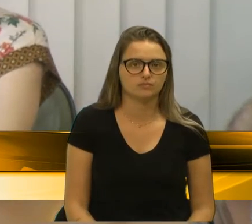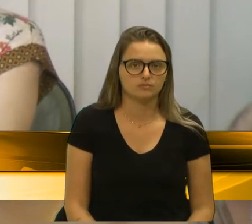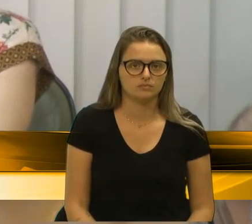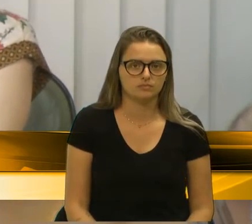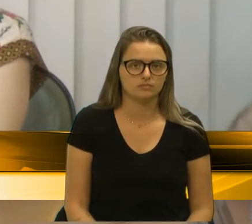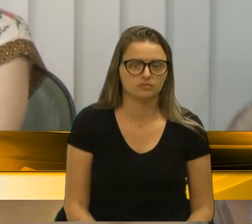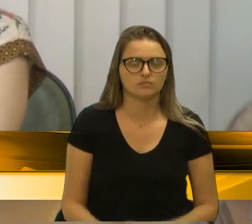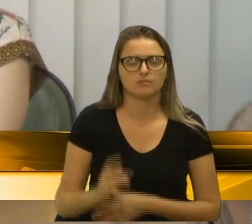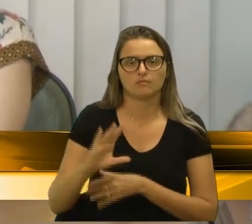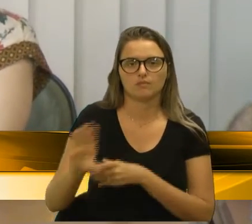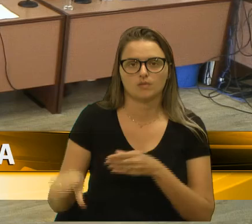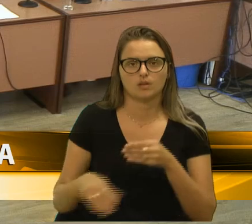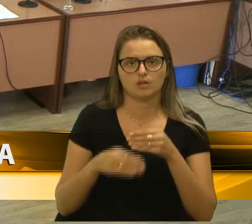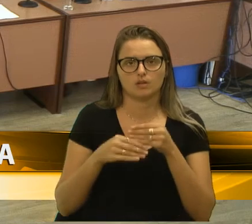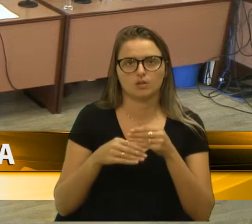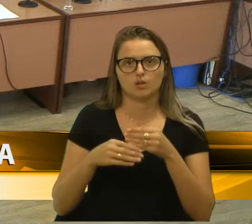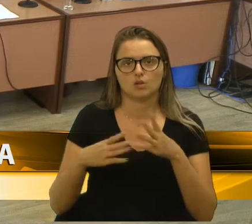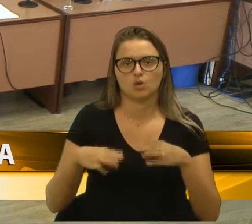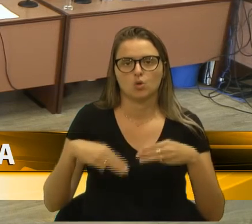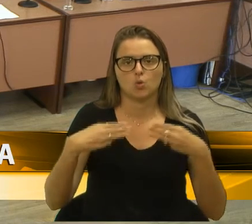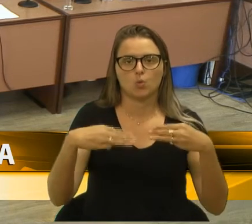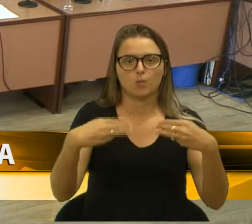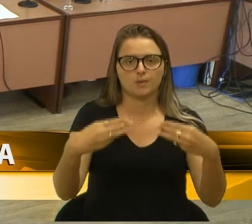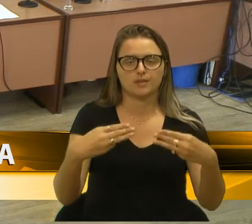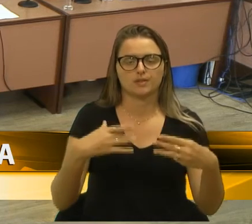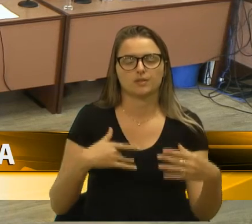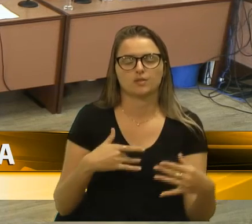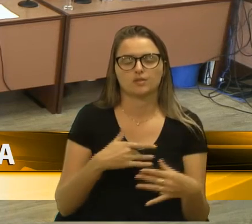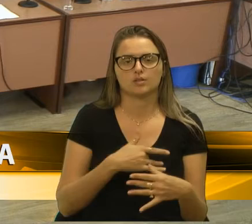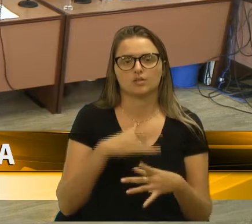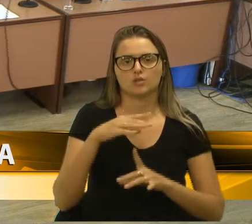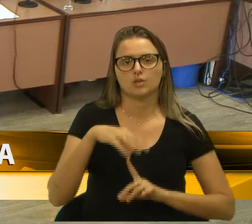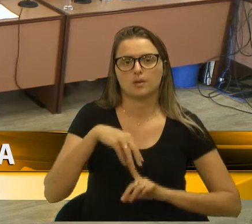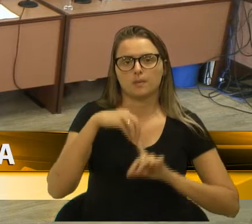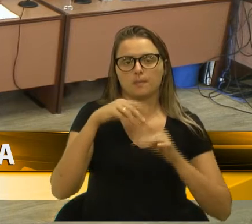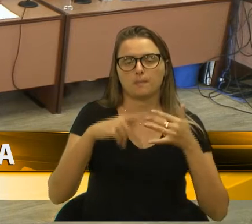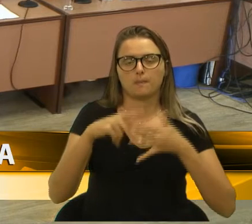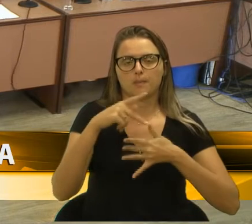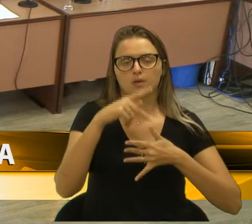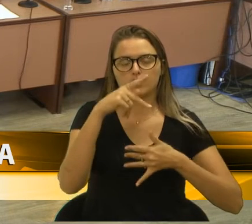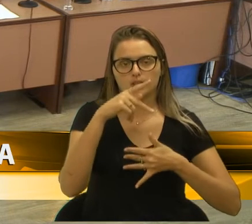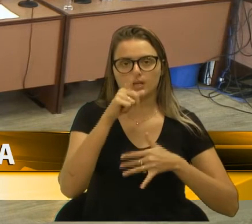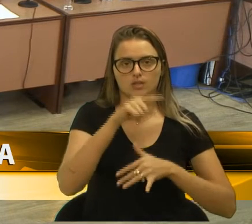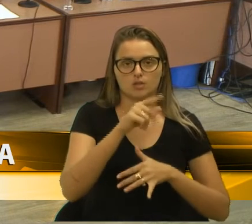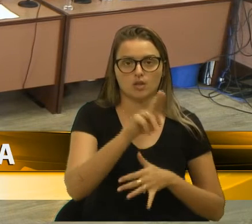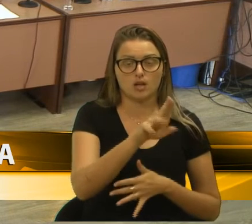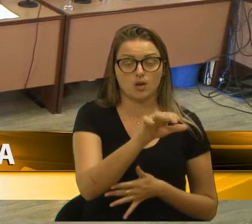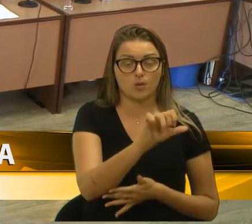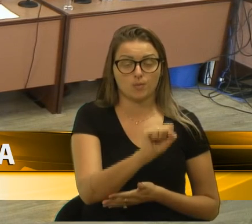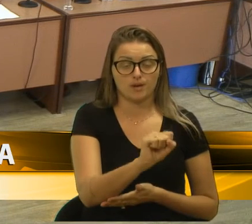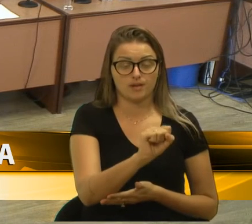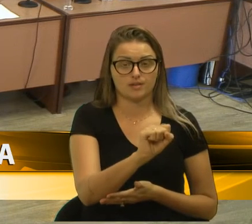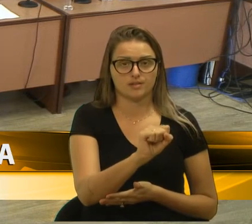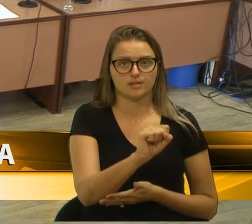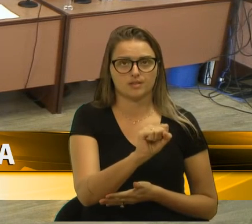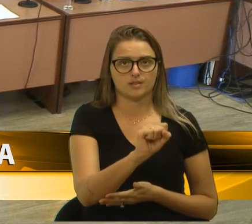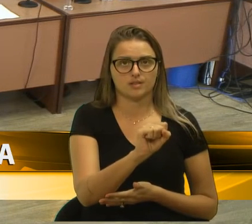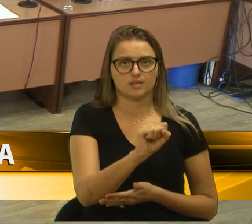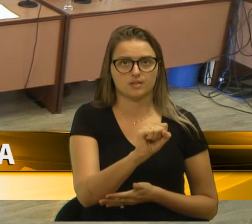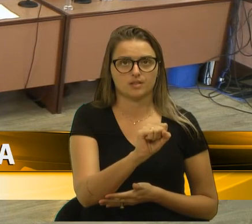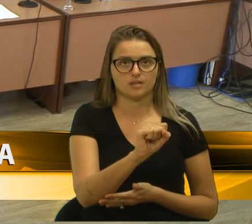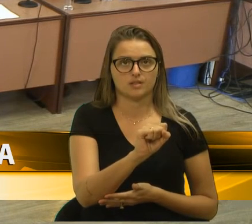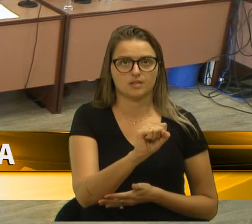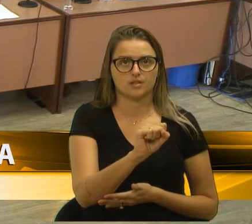Só assim, o Ministério da Saúde preconiza que a rede básica seja